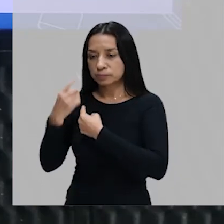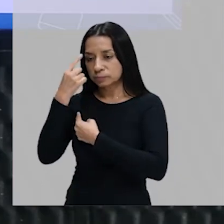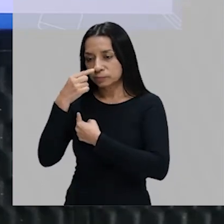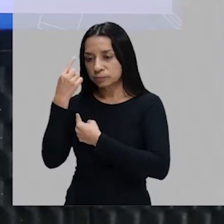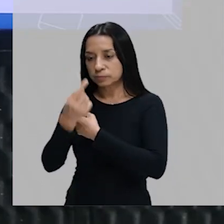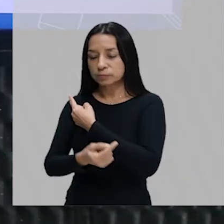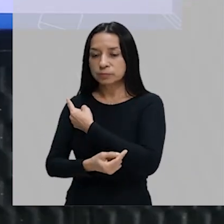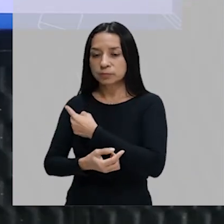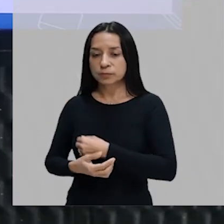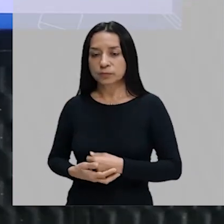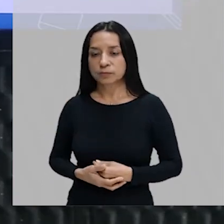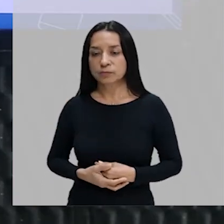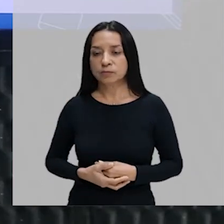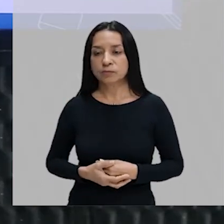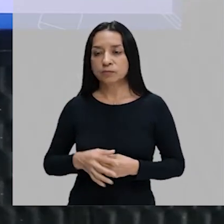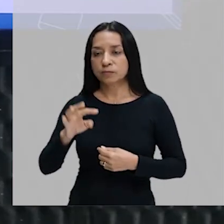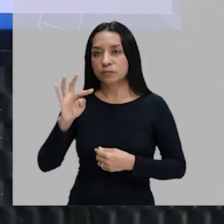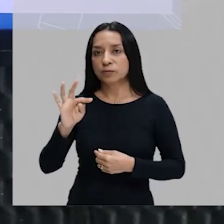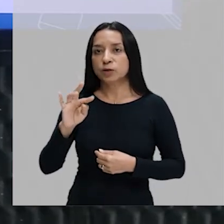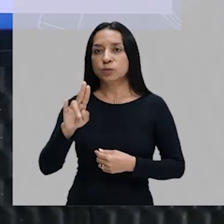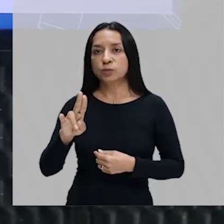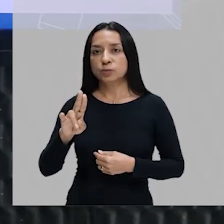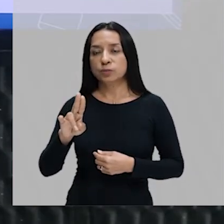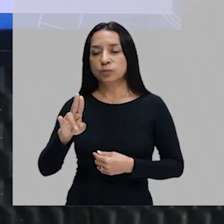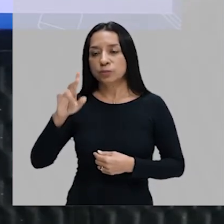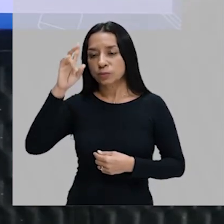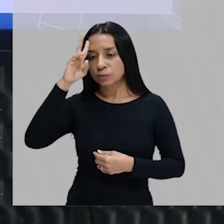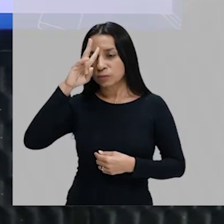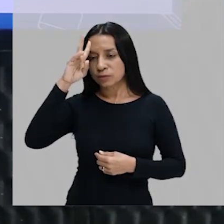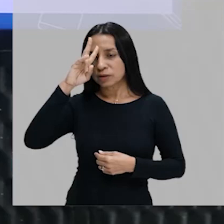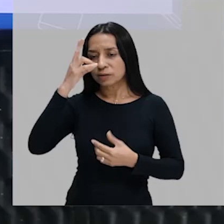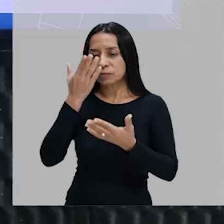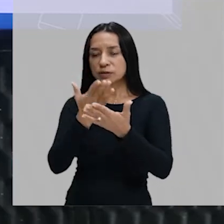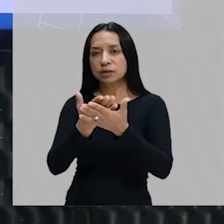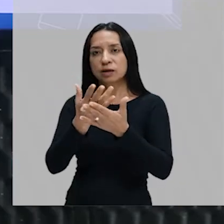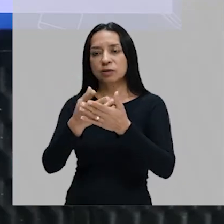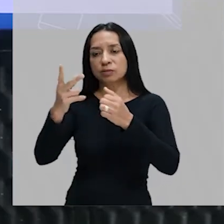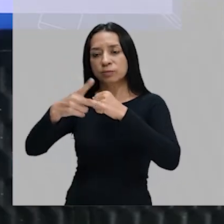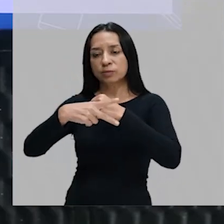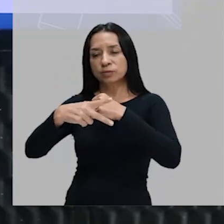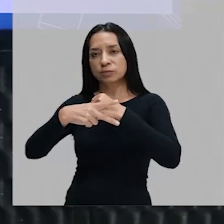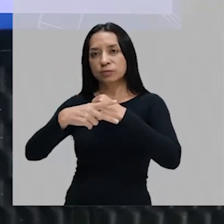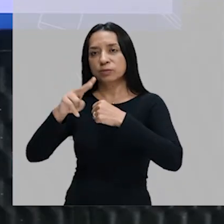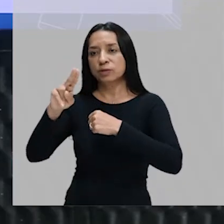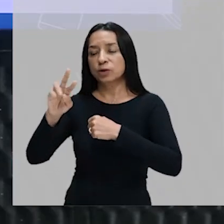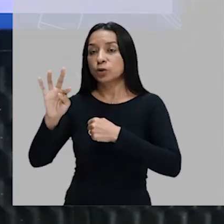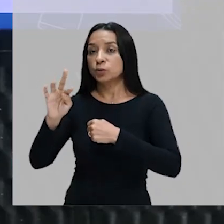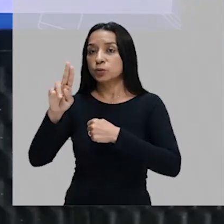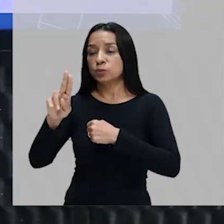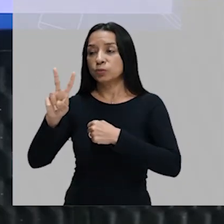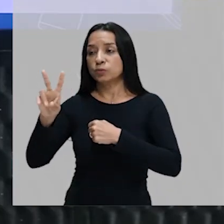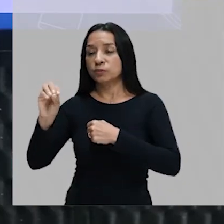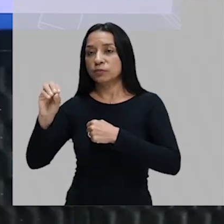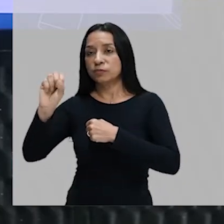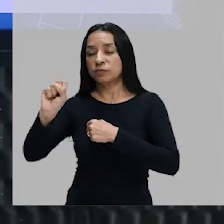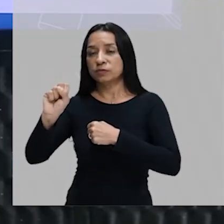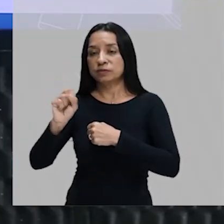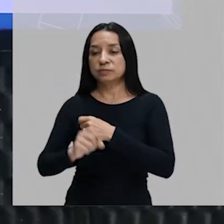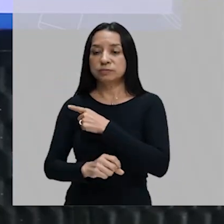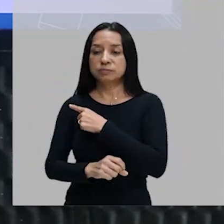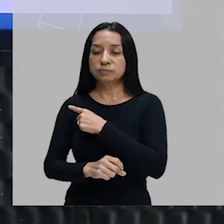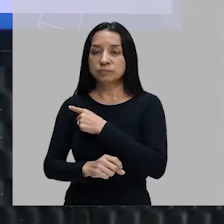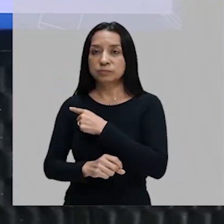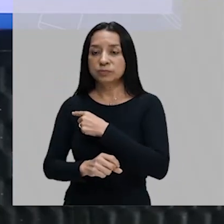tu? Tu, lembra da nossa aula sobre pronomes tu, vos e o sed? Pois é,